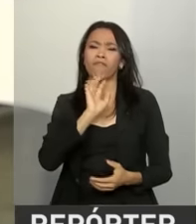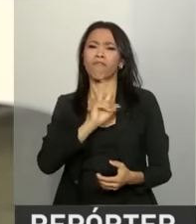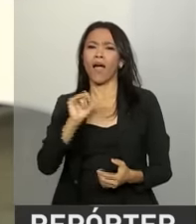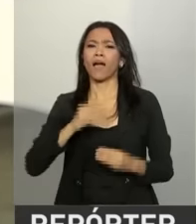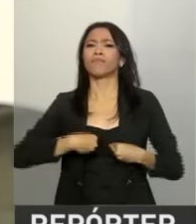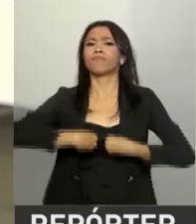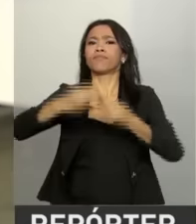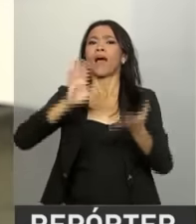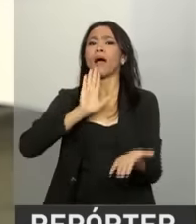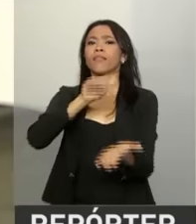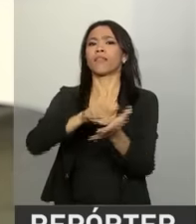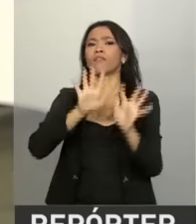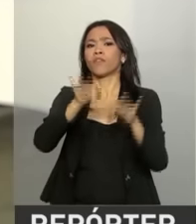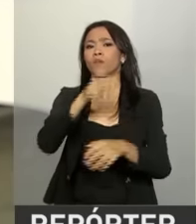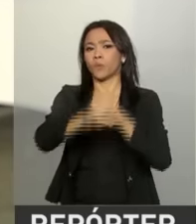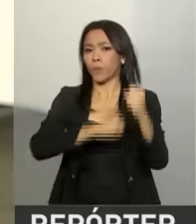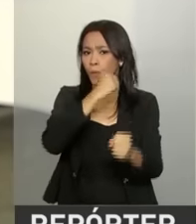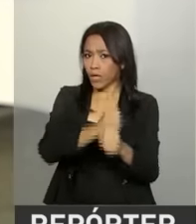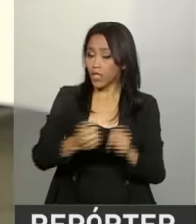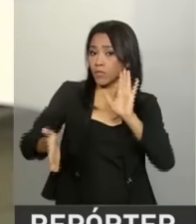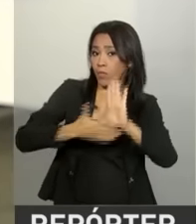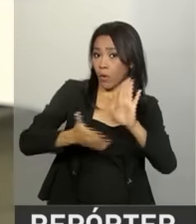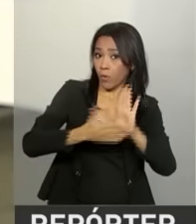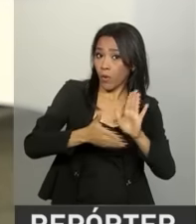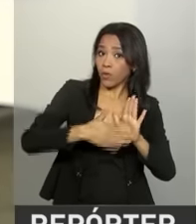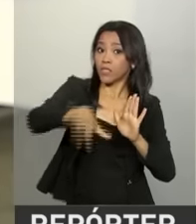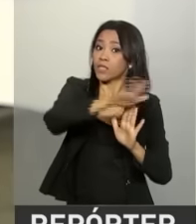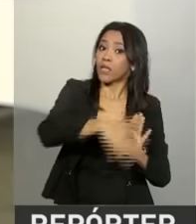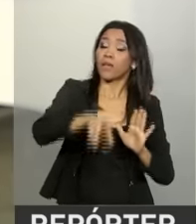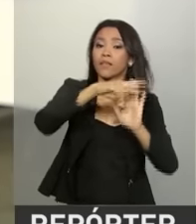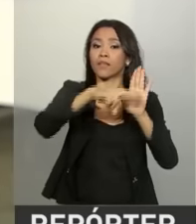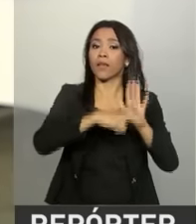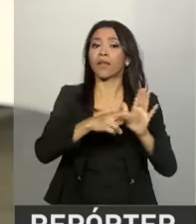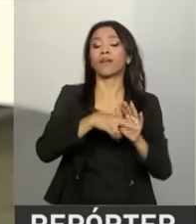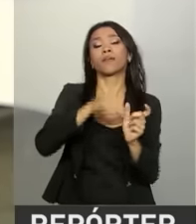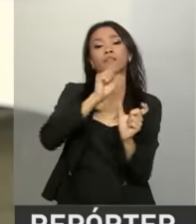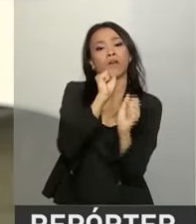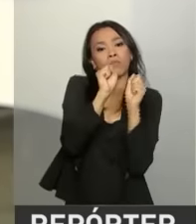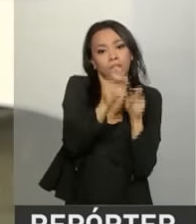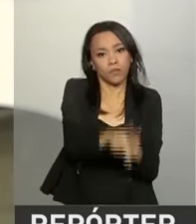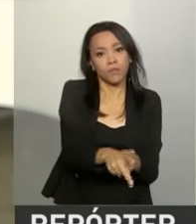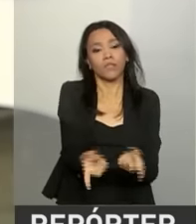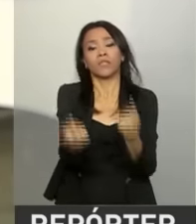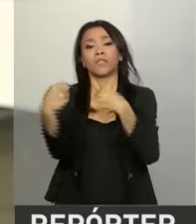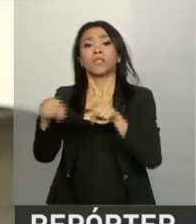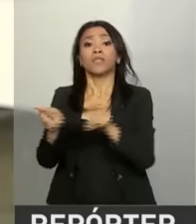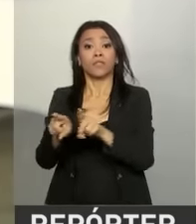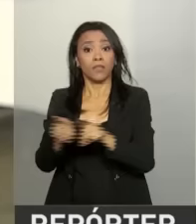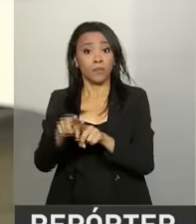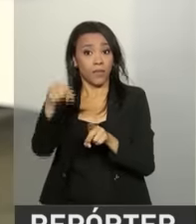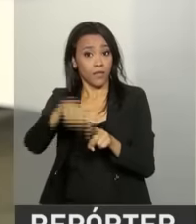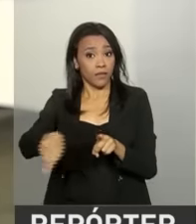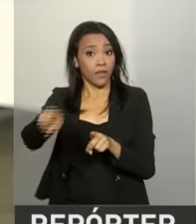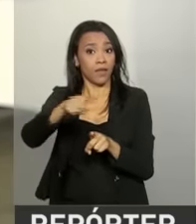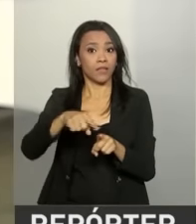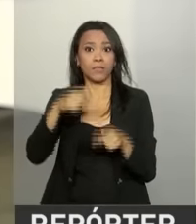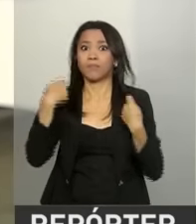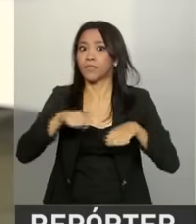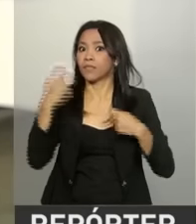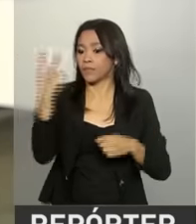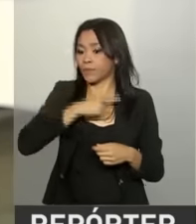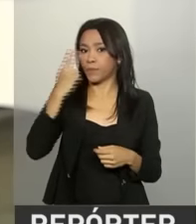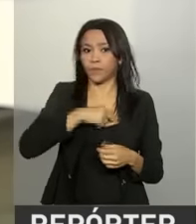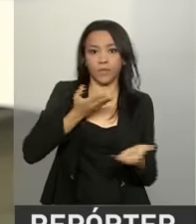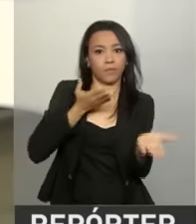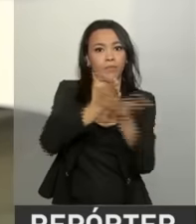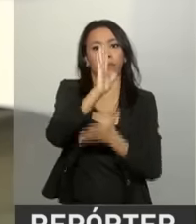ano as reformas trabalhista e previdenciária ao Congresso Nacional. Ele disse que há uma grande necessidade de aprovação dessas medidas